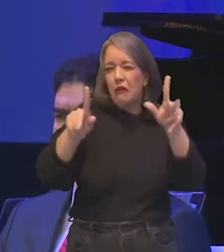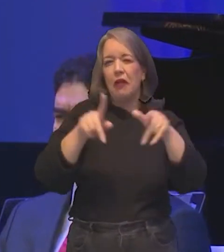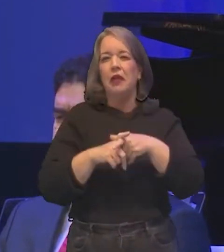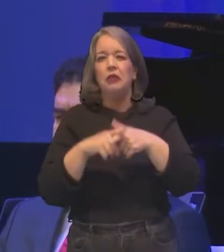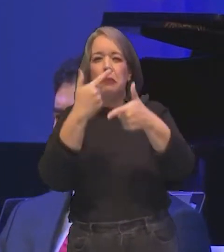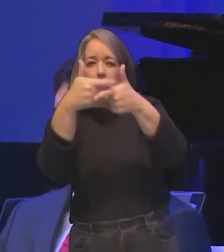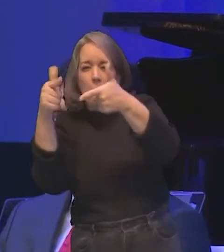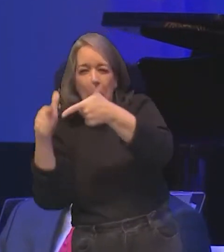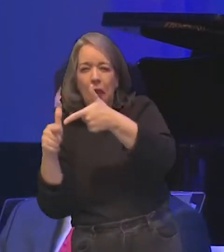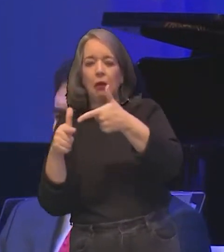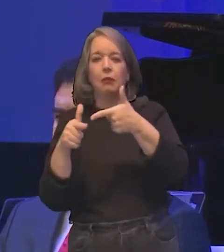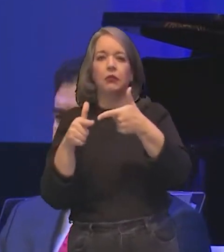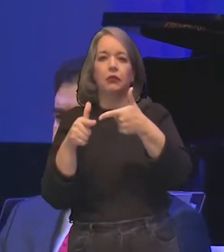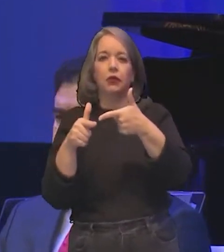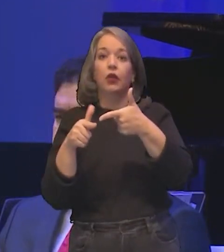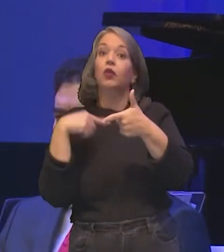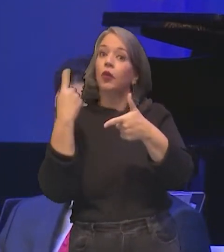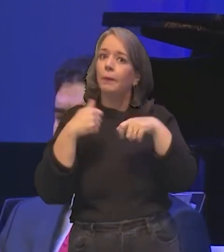amar